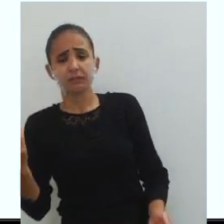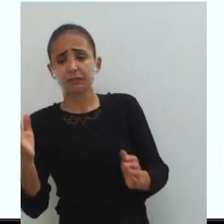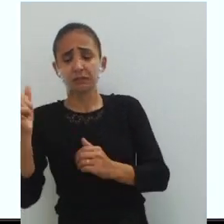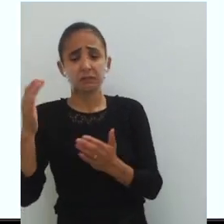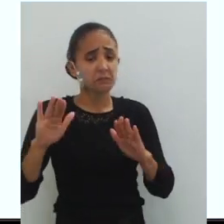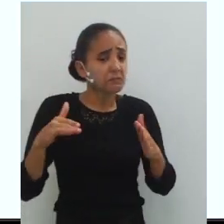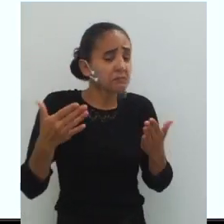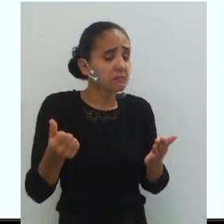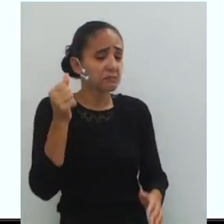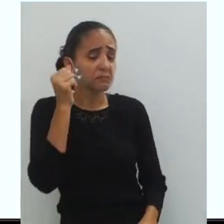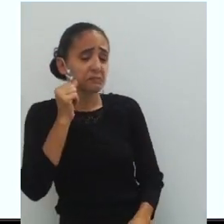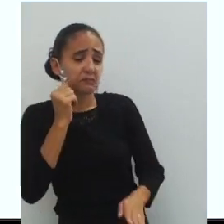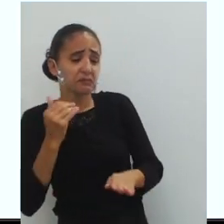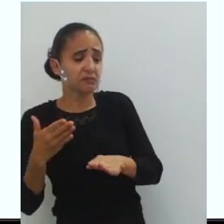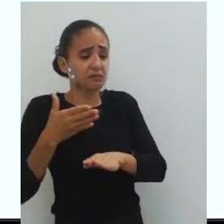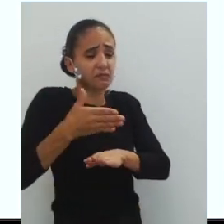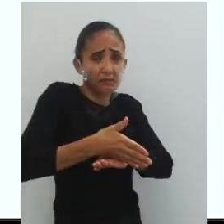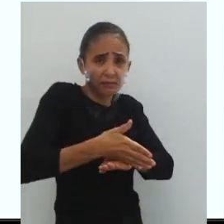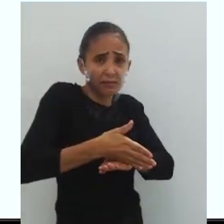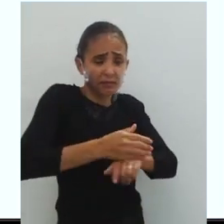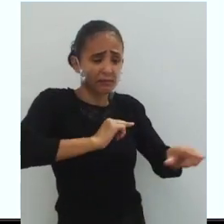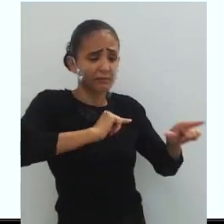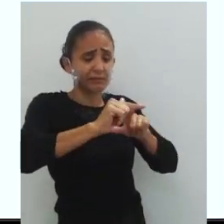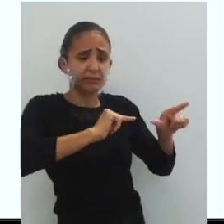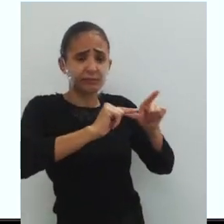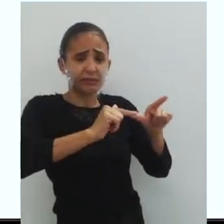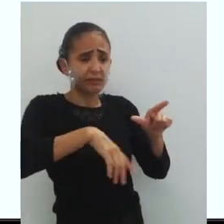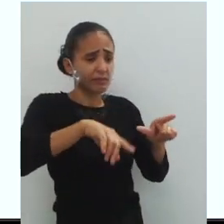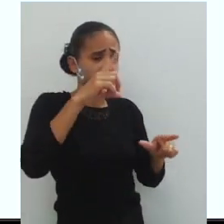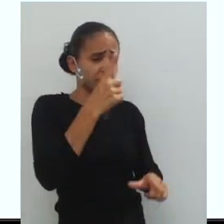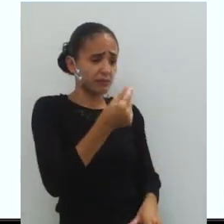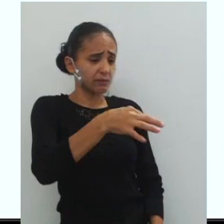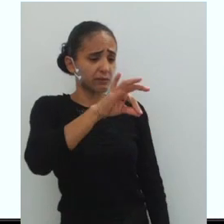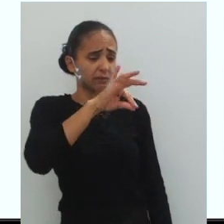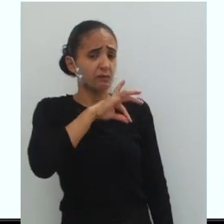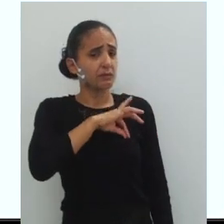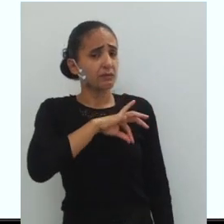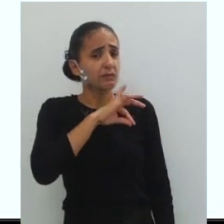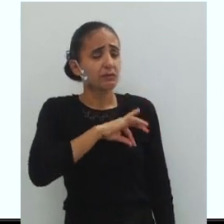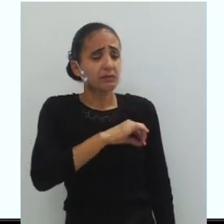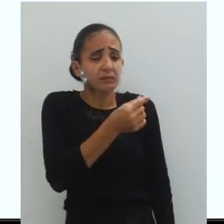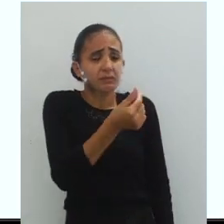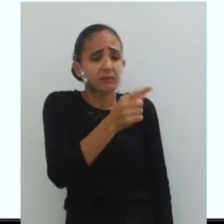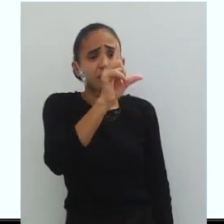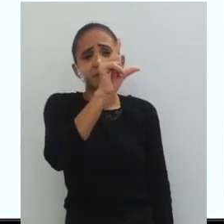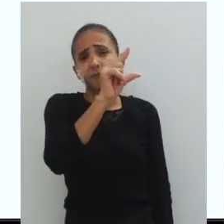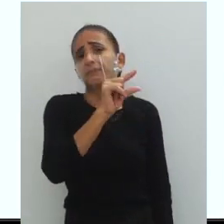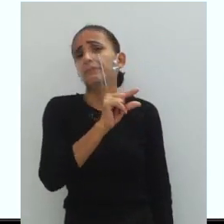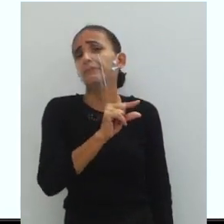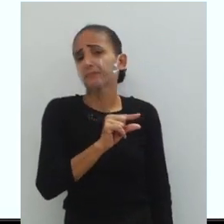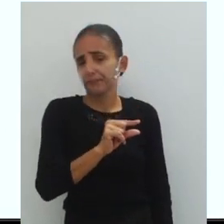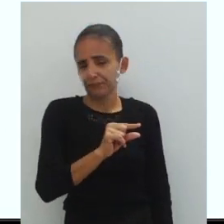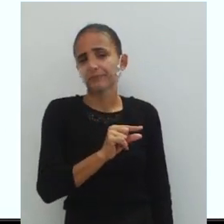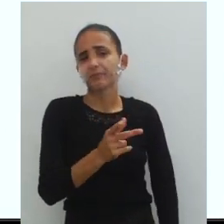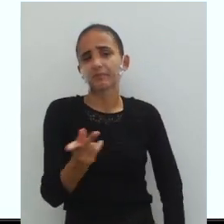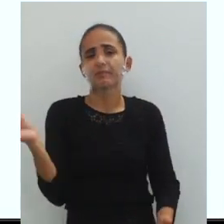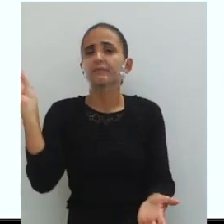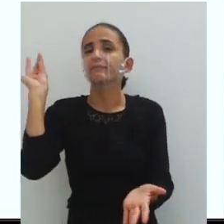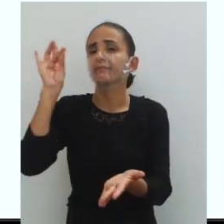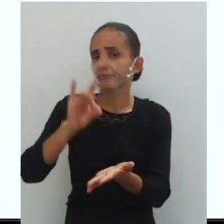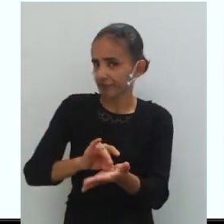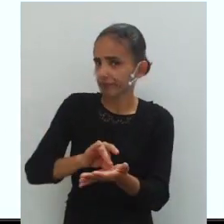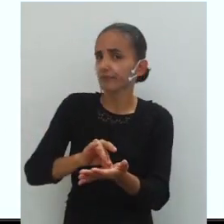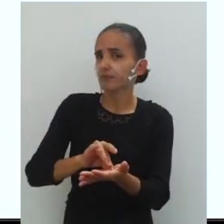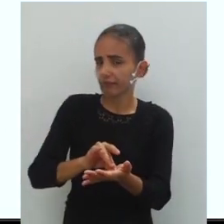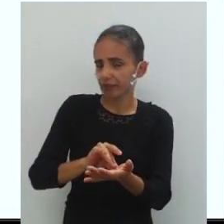vai ver o quanto ela ganha é muito menor do que o trabalho de um homem. E essa realidade,